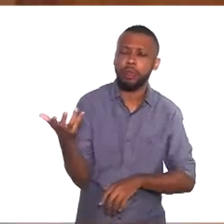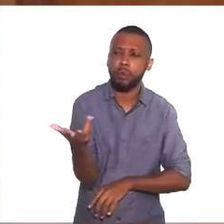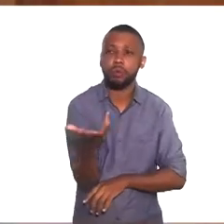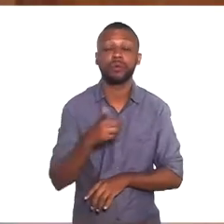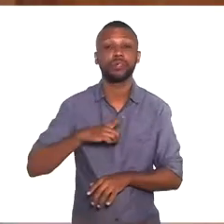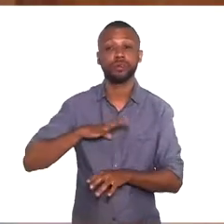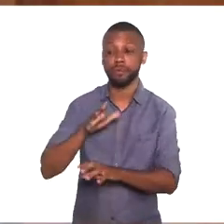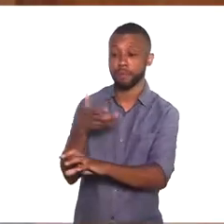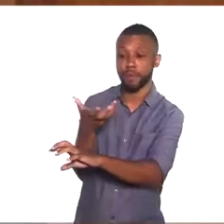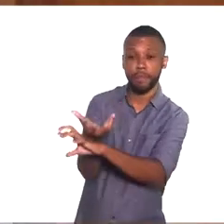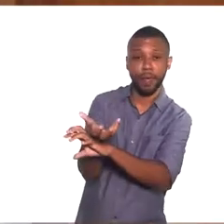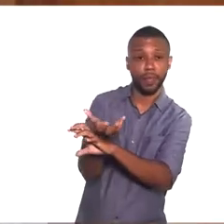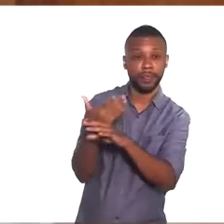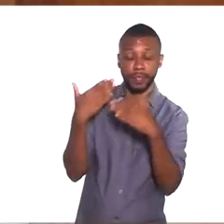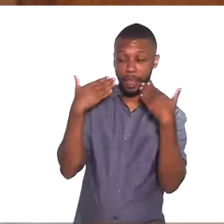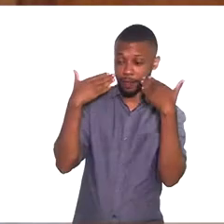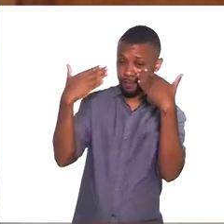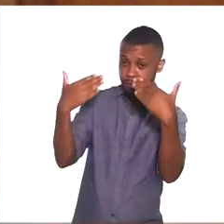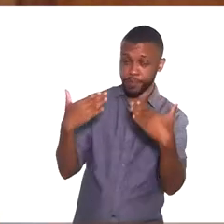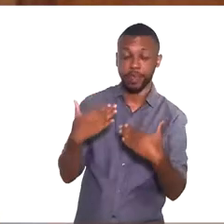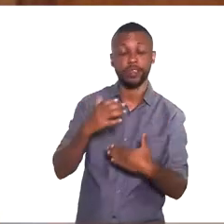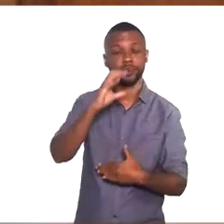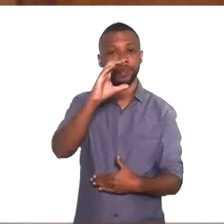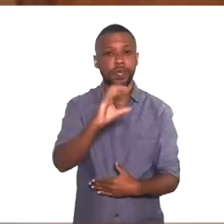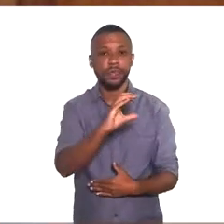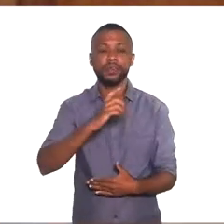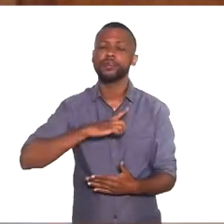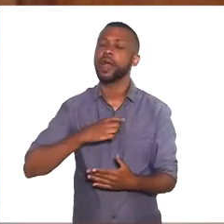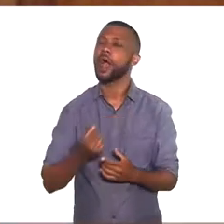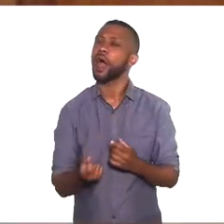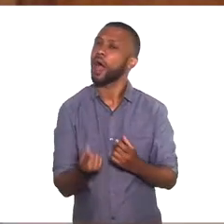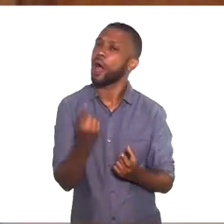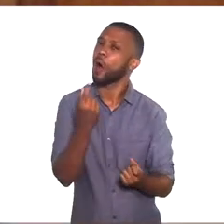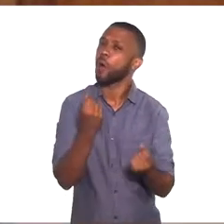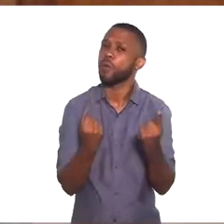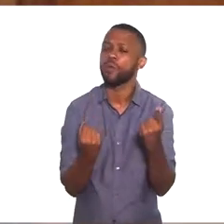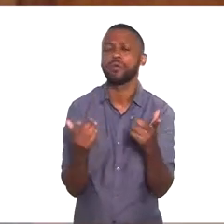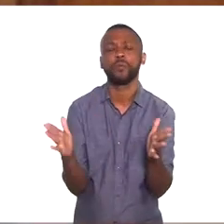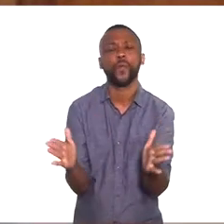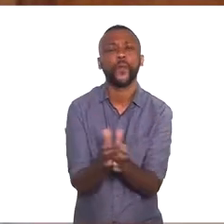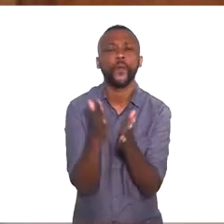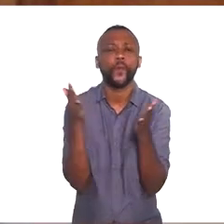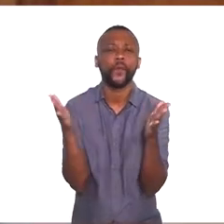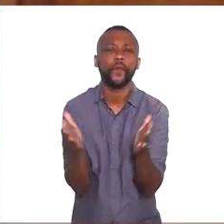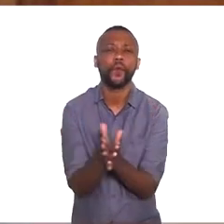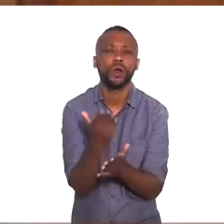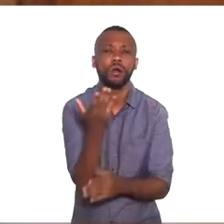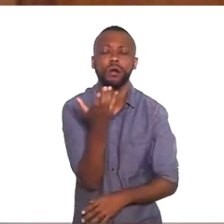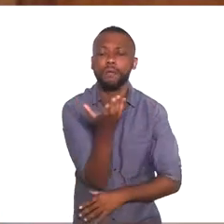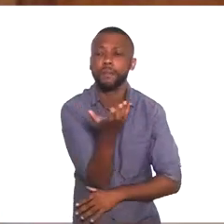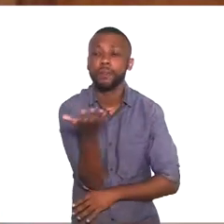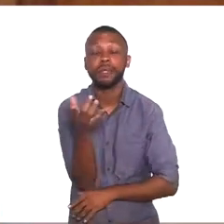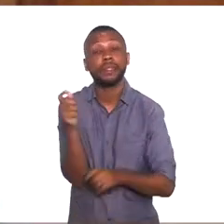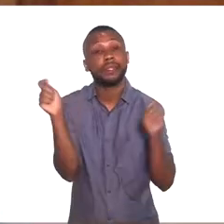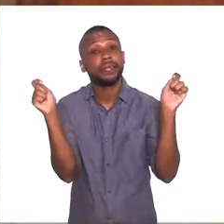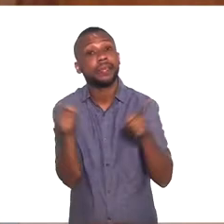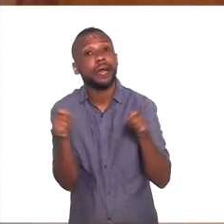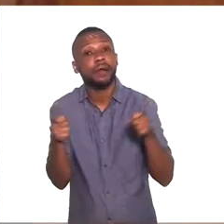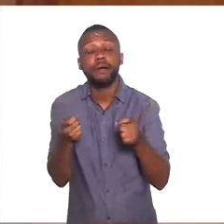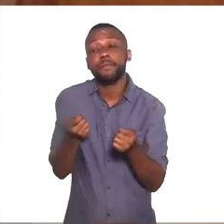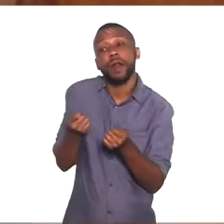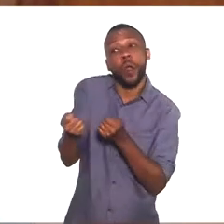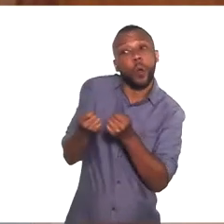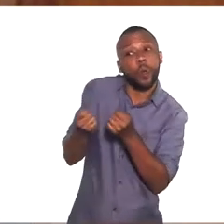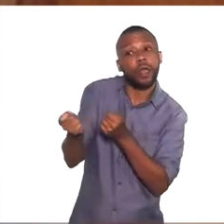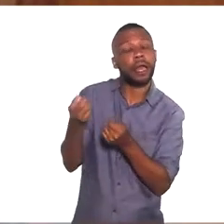necessitados como eu tinha uma praça em frente à igreja e Tinha alguns necessitados que nós é um